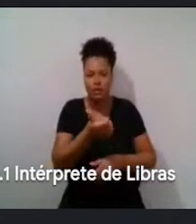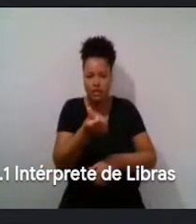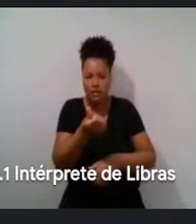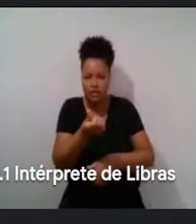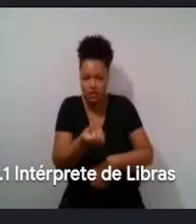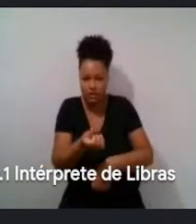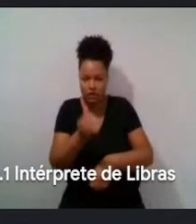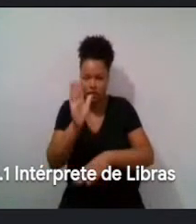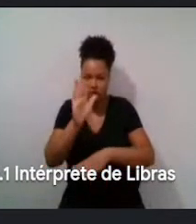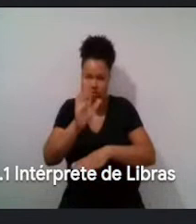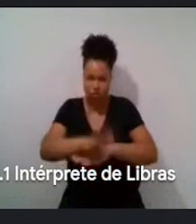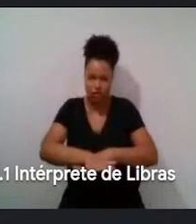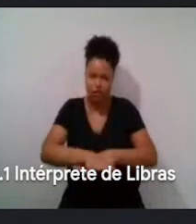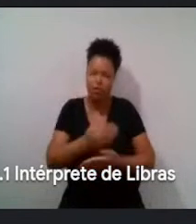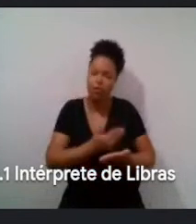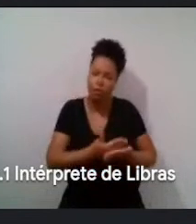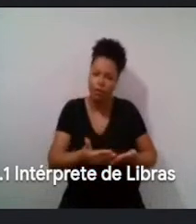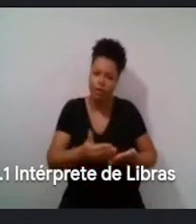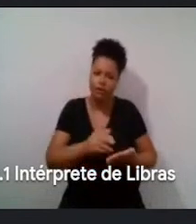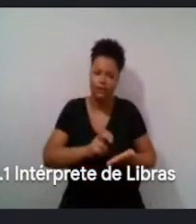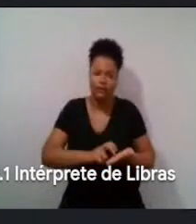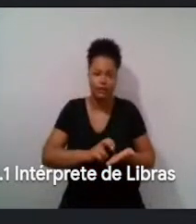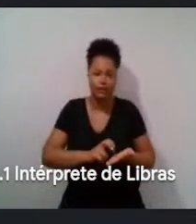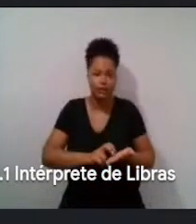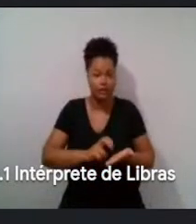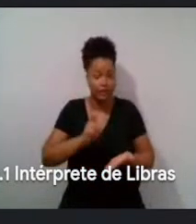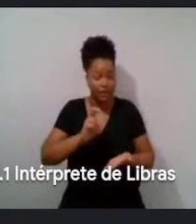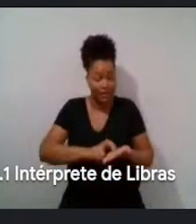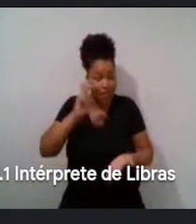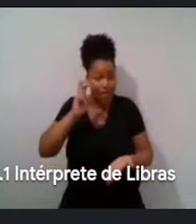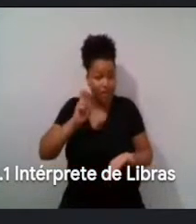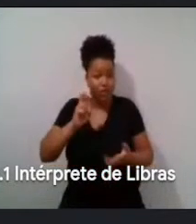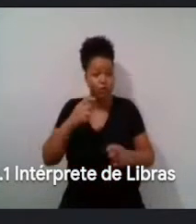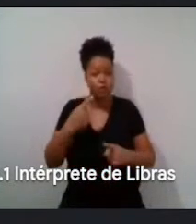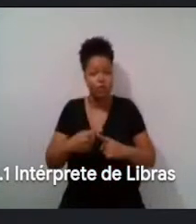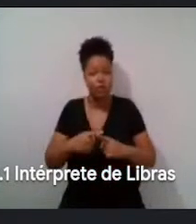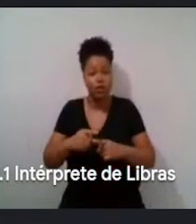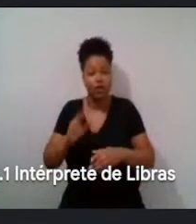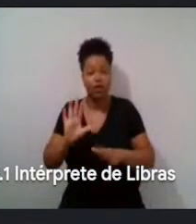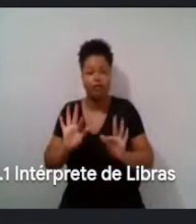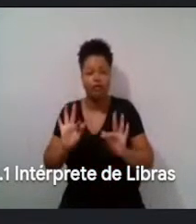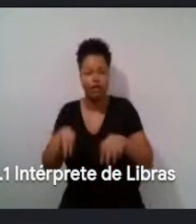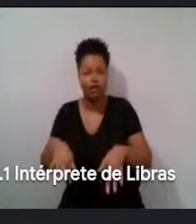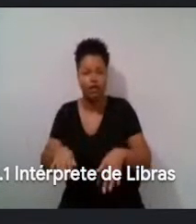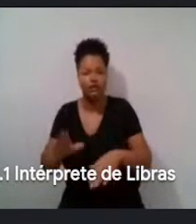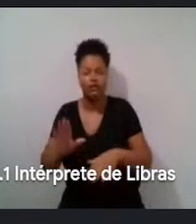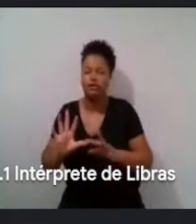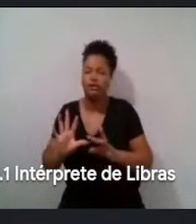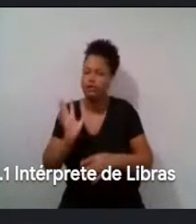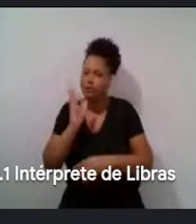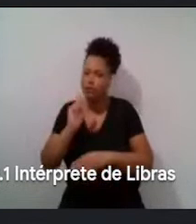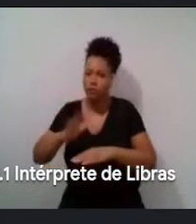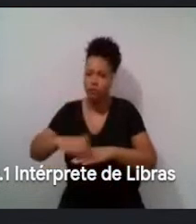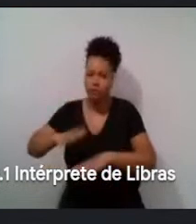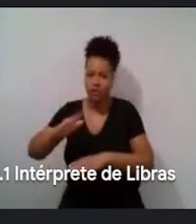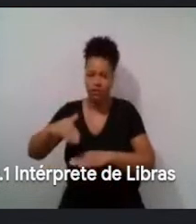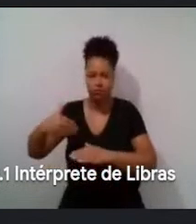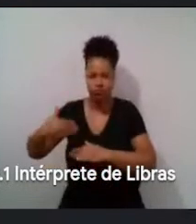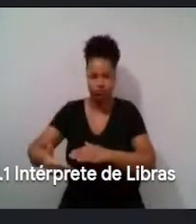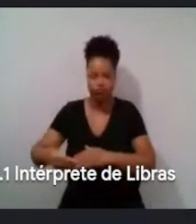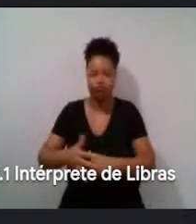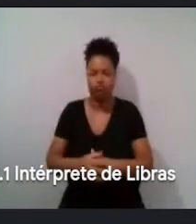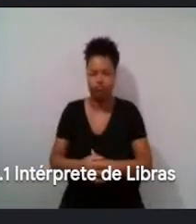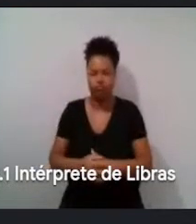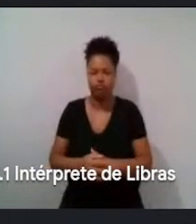né? Posto isso, voto pela aprovação da proposta de resolução que institui o calendário das sessões ordinárias do